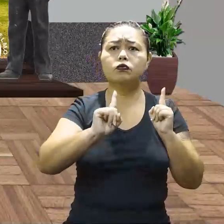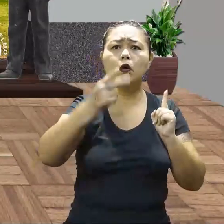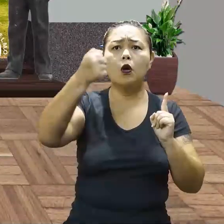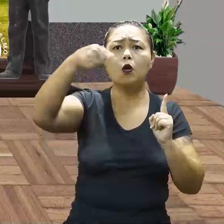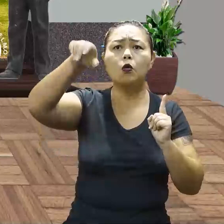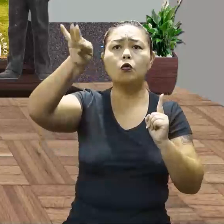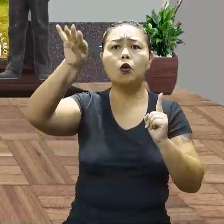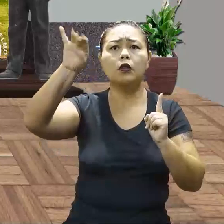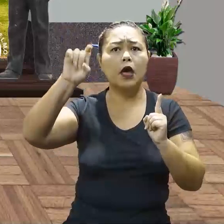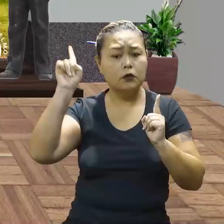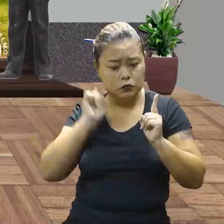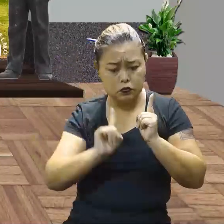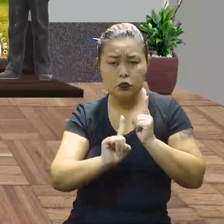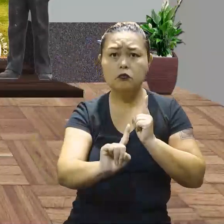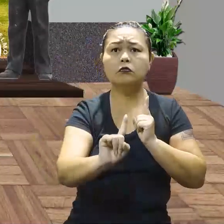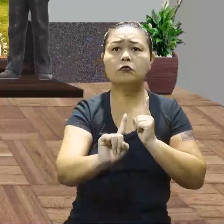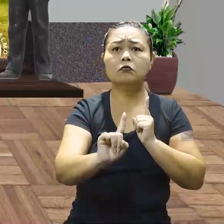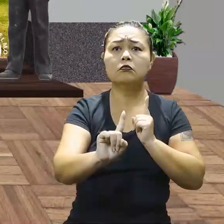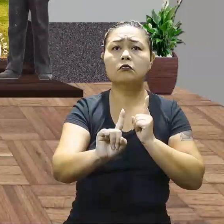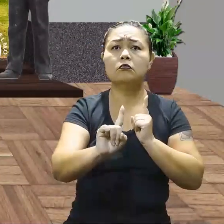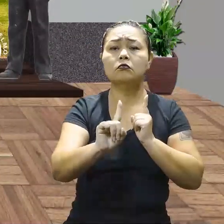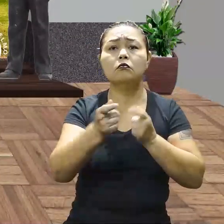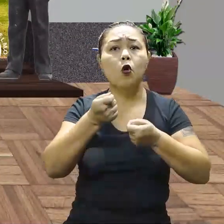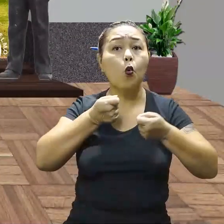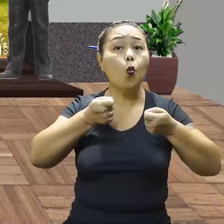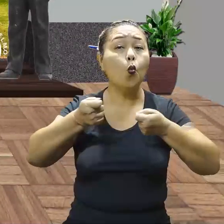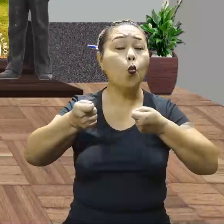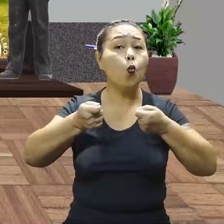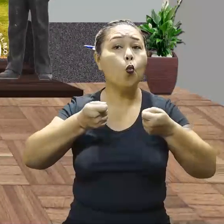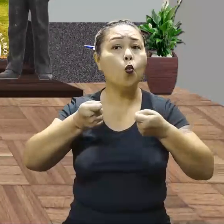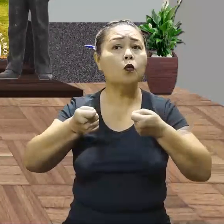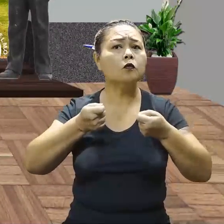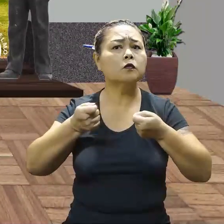do Nordeste, sob o controle